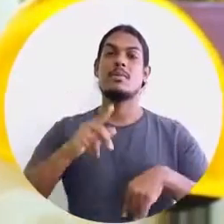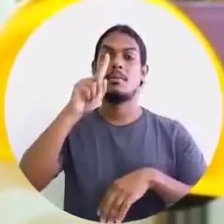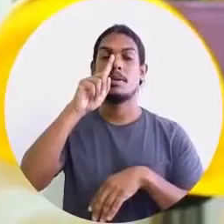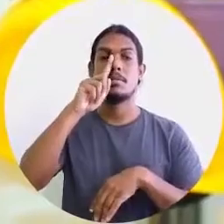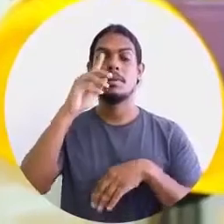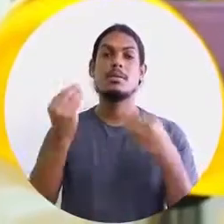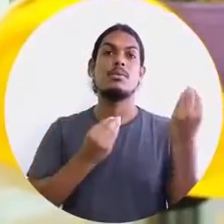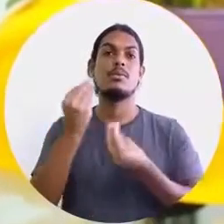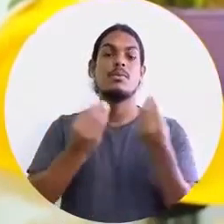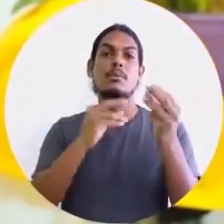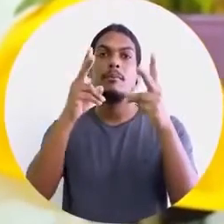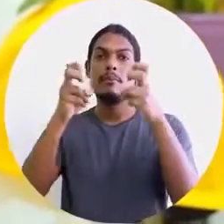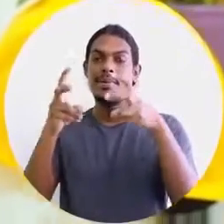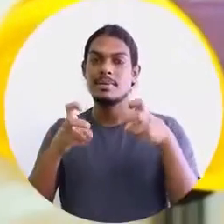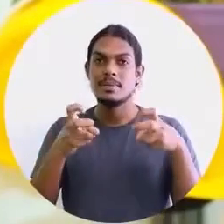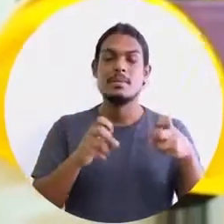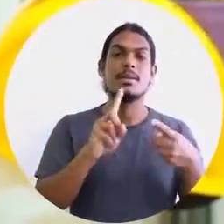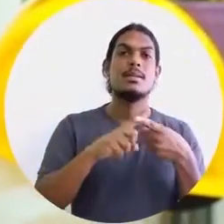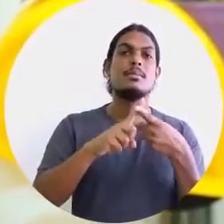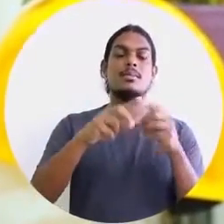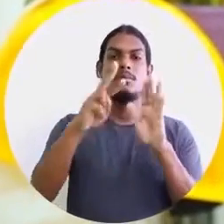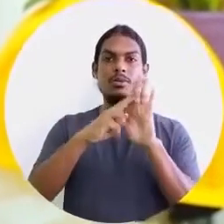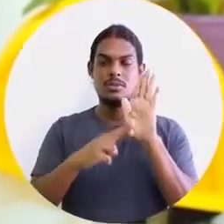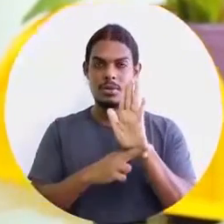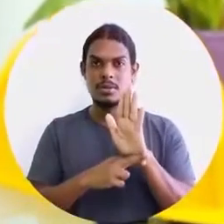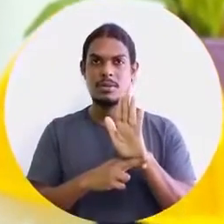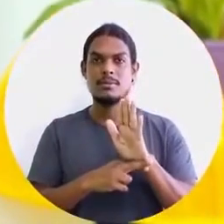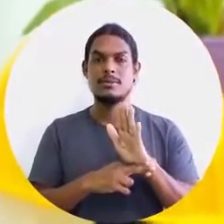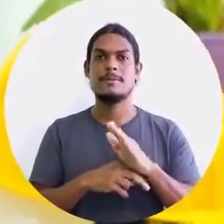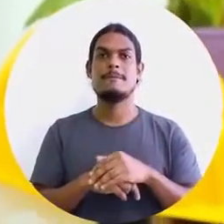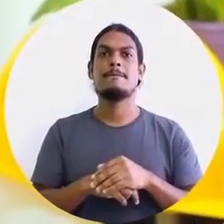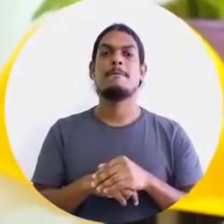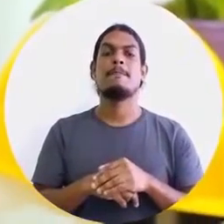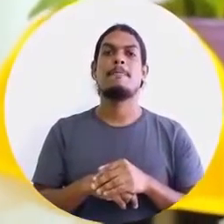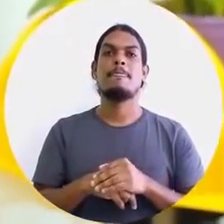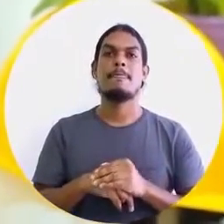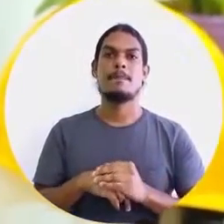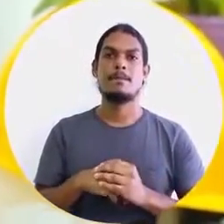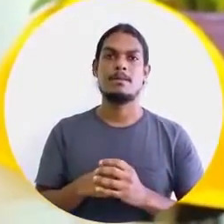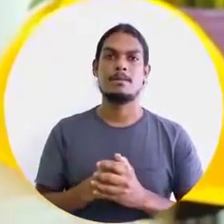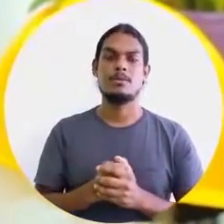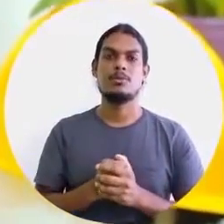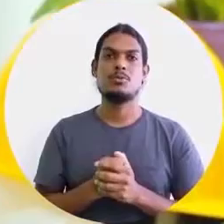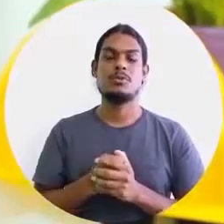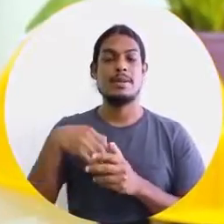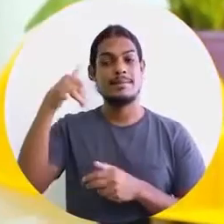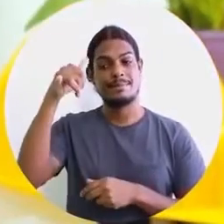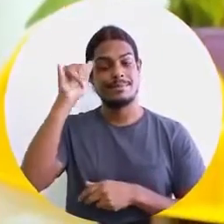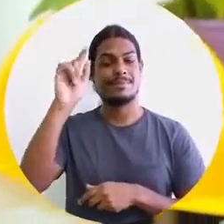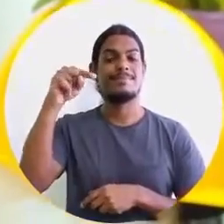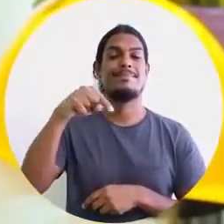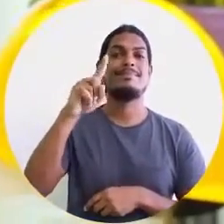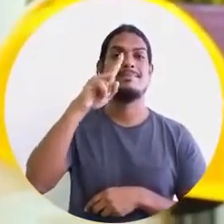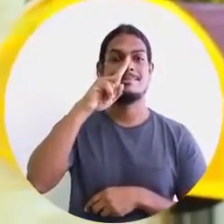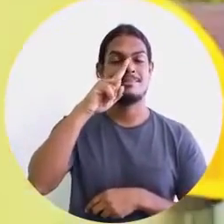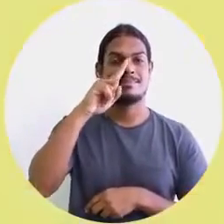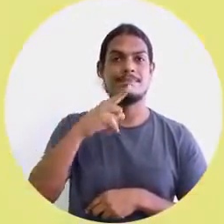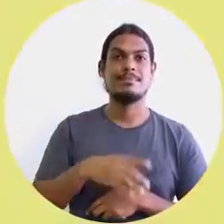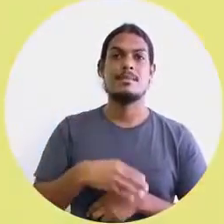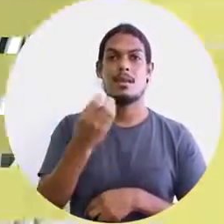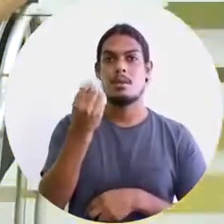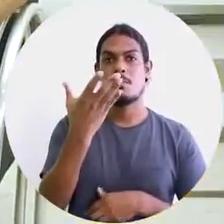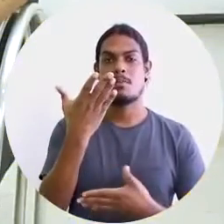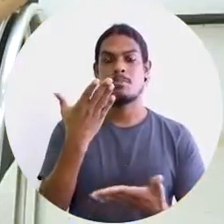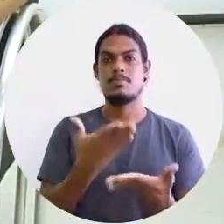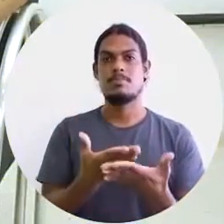os riscos e uma hierarquia de prioridades na eliminação desses riscos. Bons estudos!